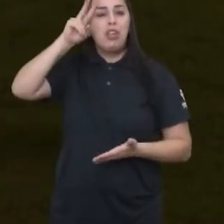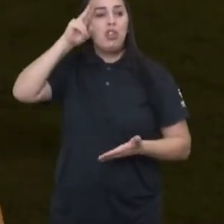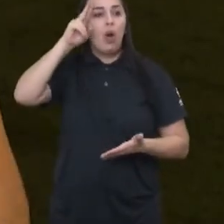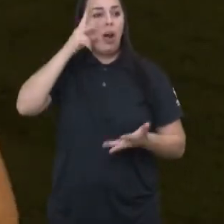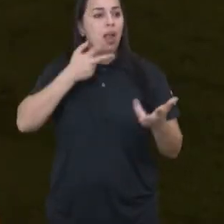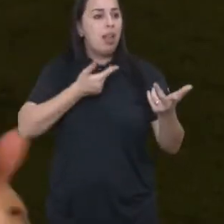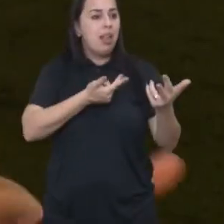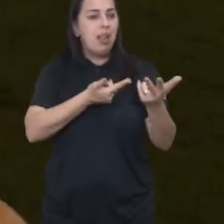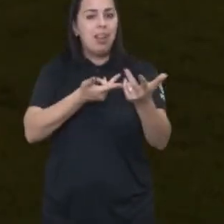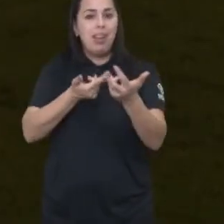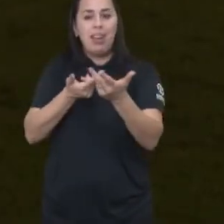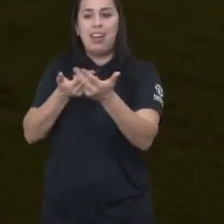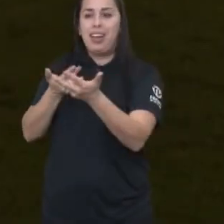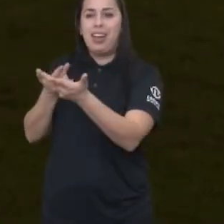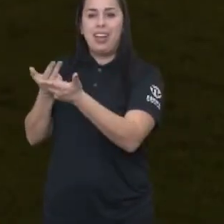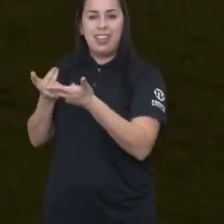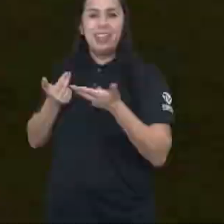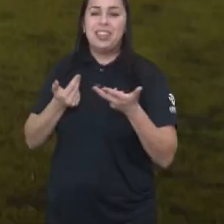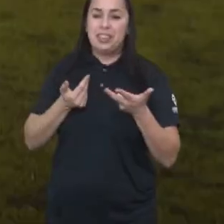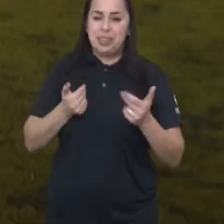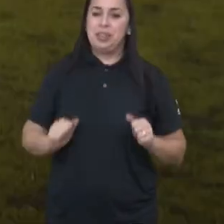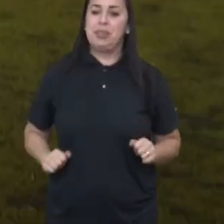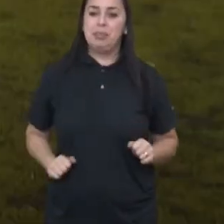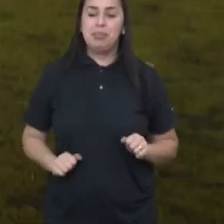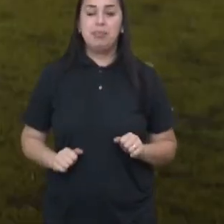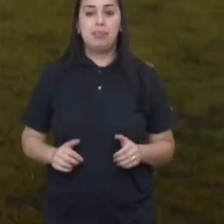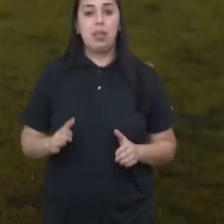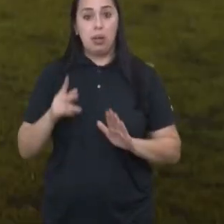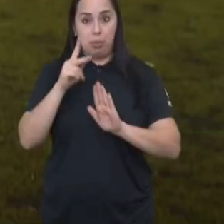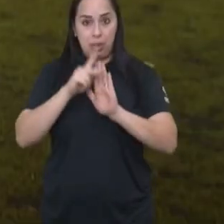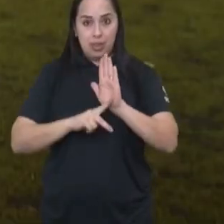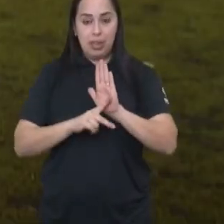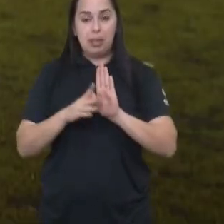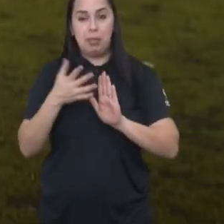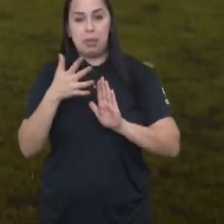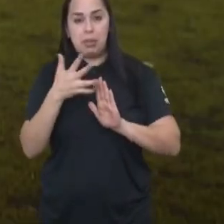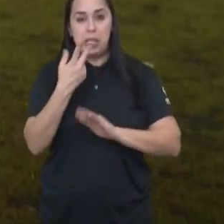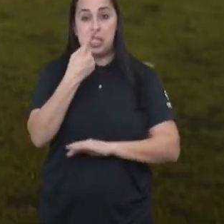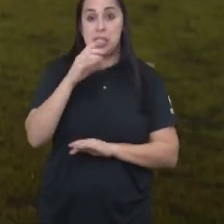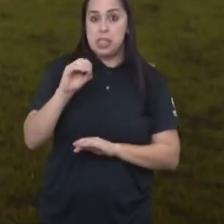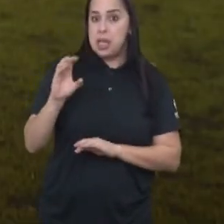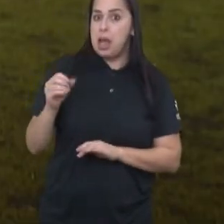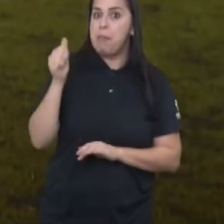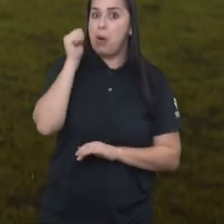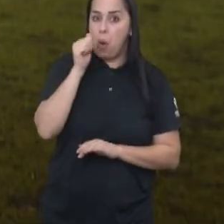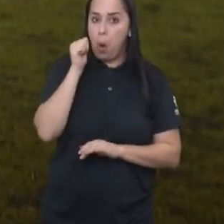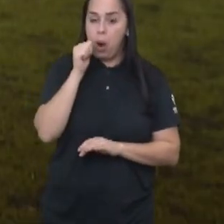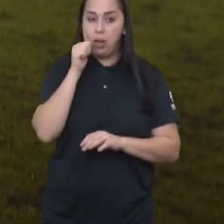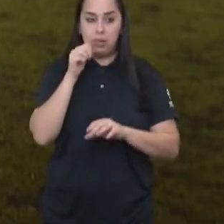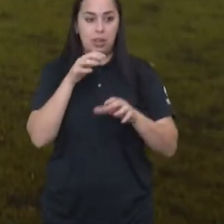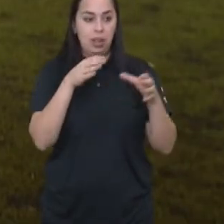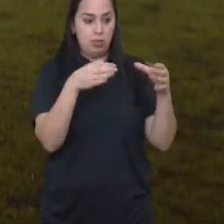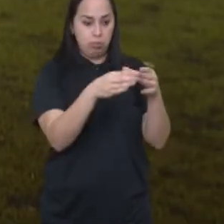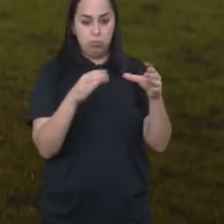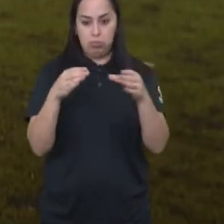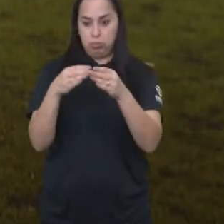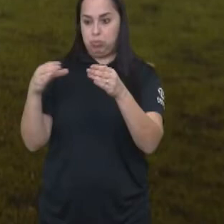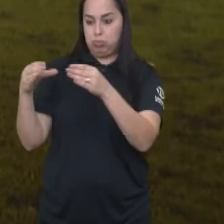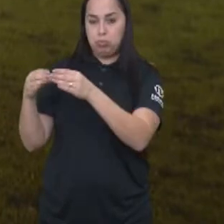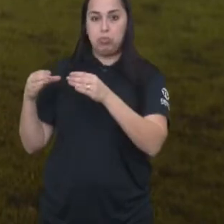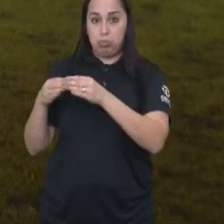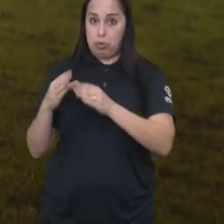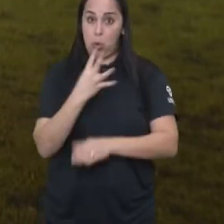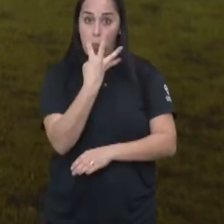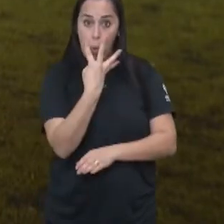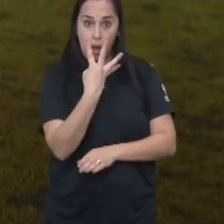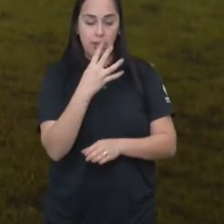replicando e muitas outras mulheres né o projeto conta com quase 100 mulheres distribuídas em quatro turmas para